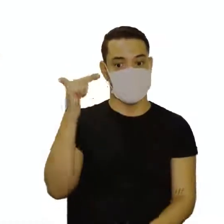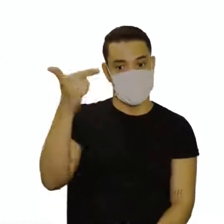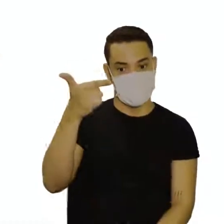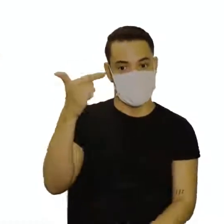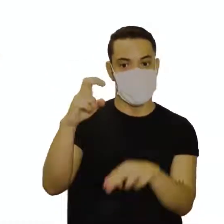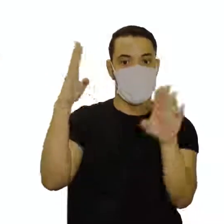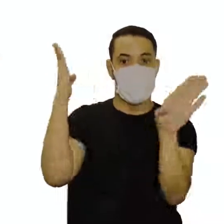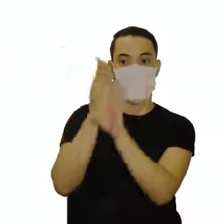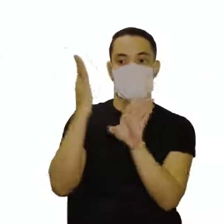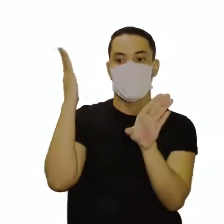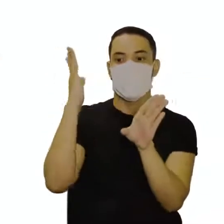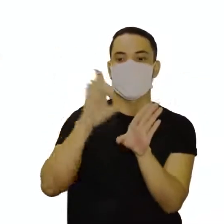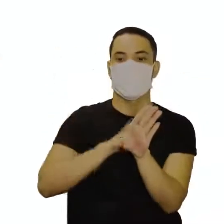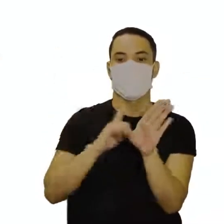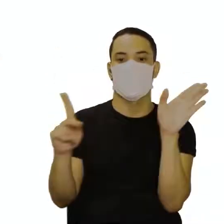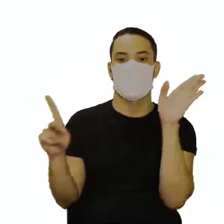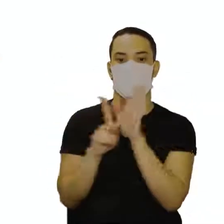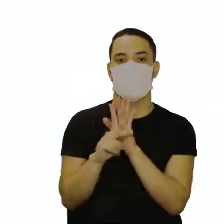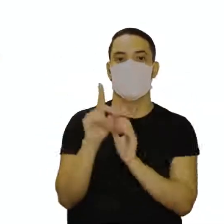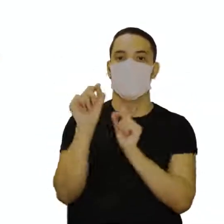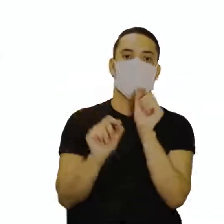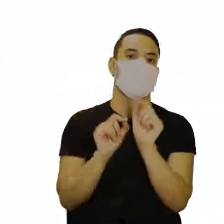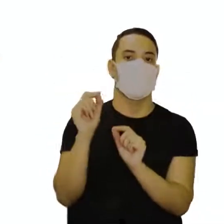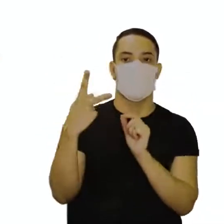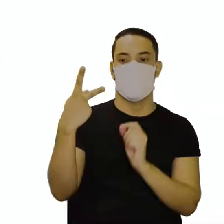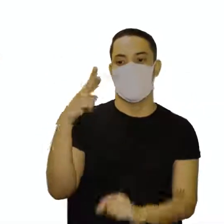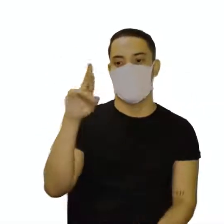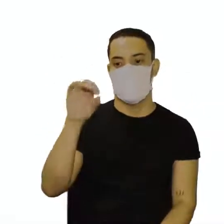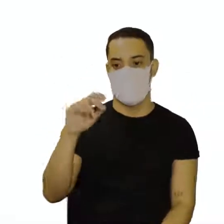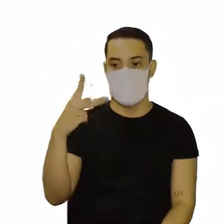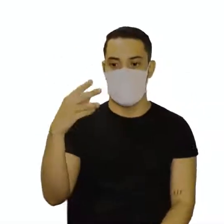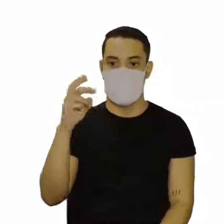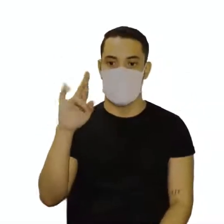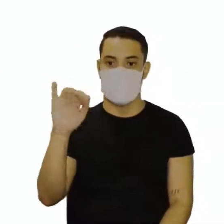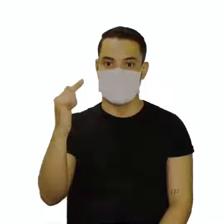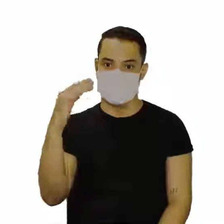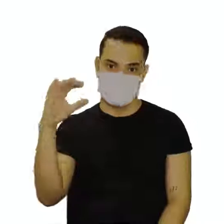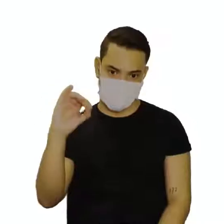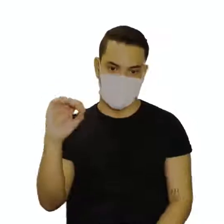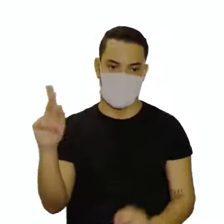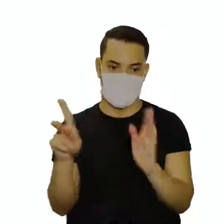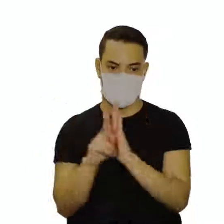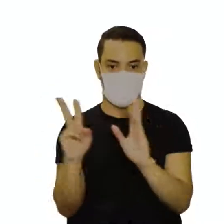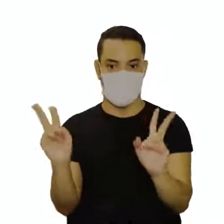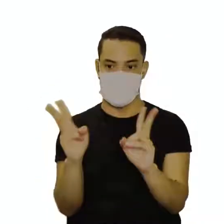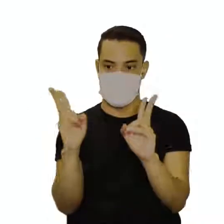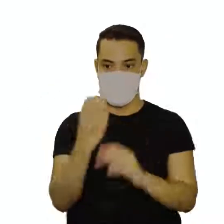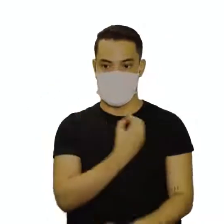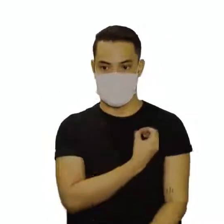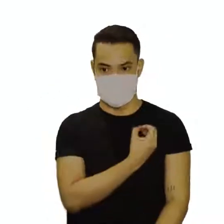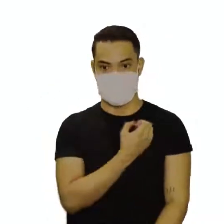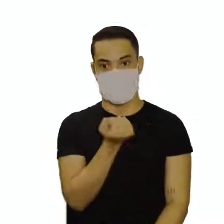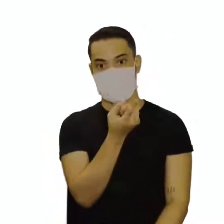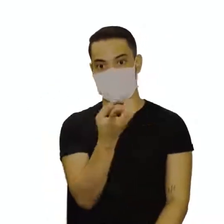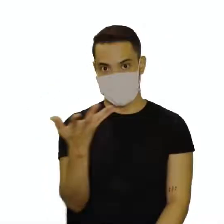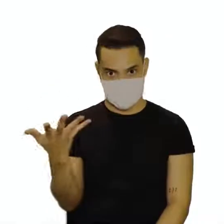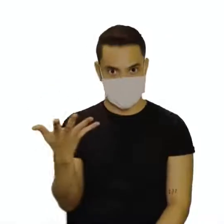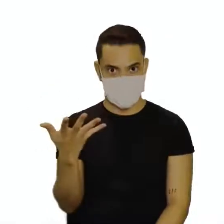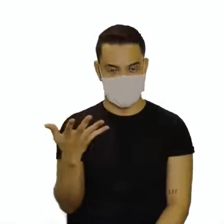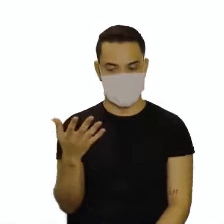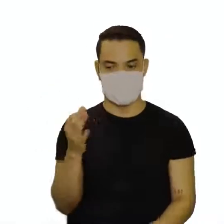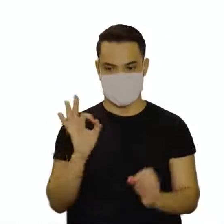isso que falou que tinha uma proporção desses valores. Então, acho aí que está